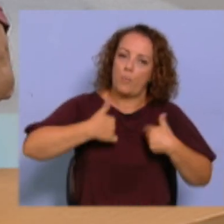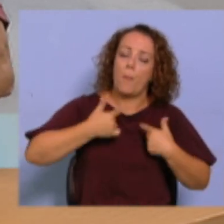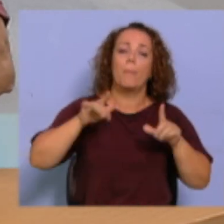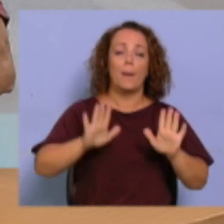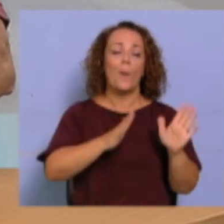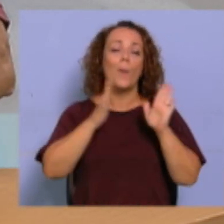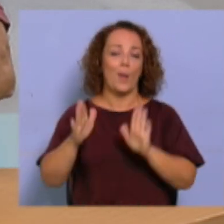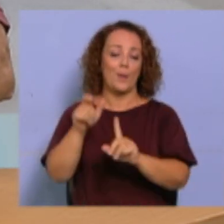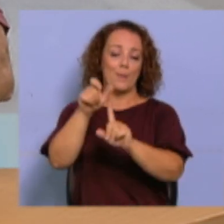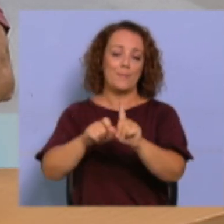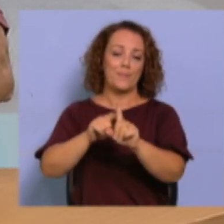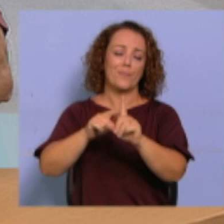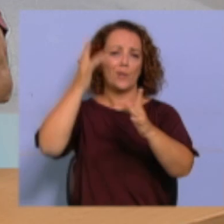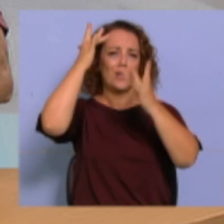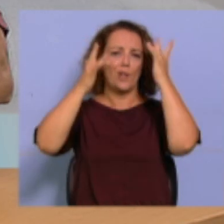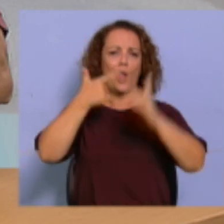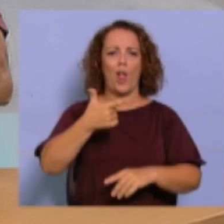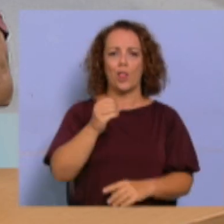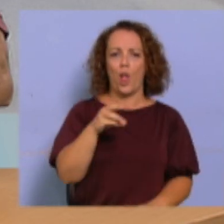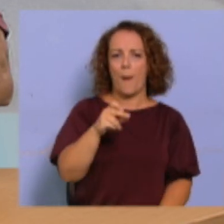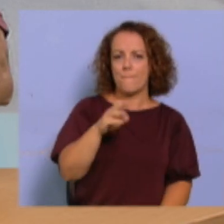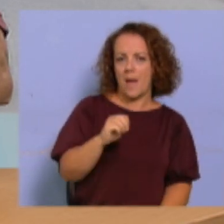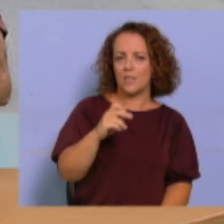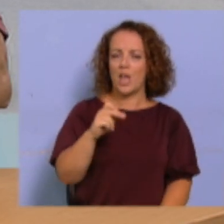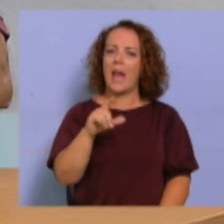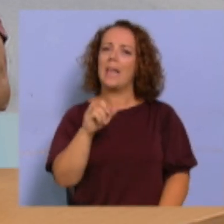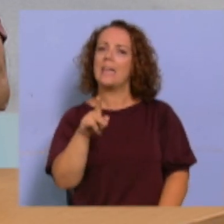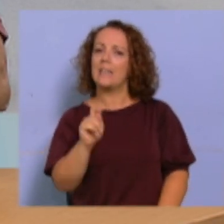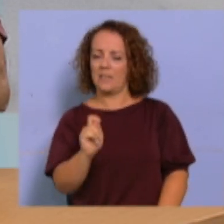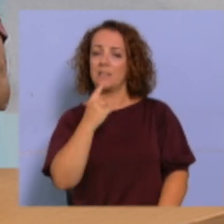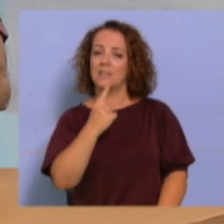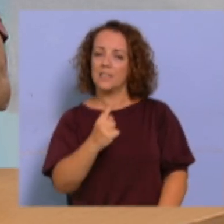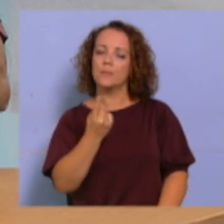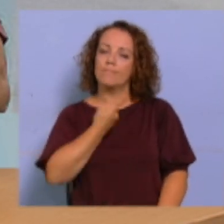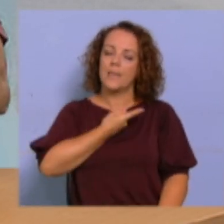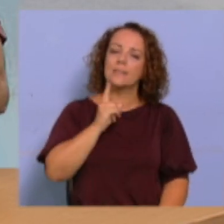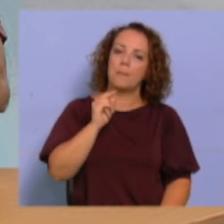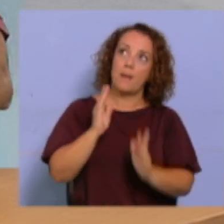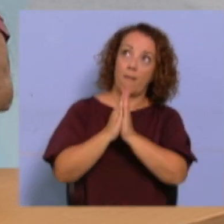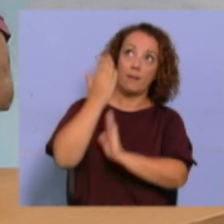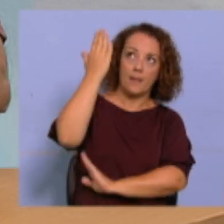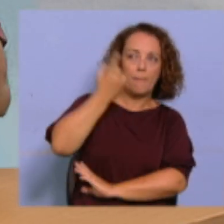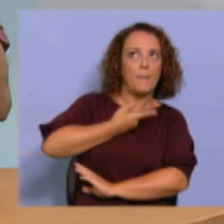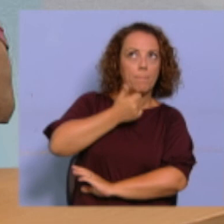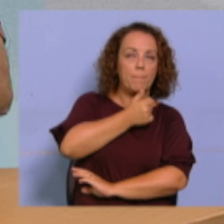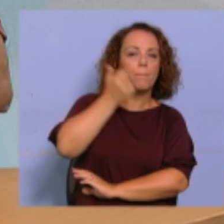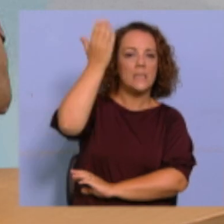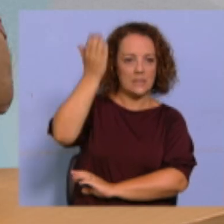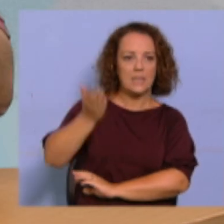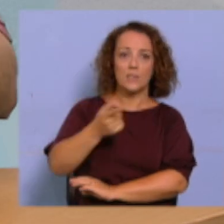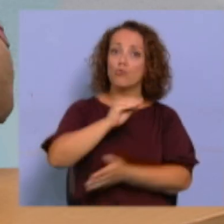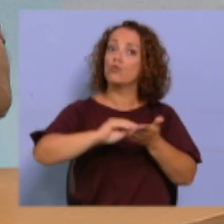teólogo que anda muito na voga, o Tomás Alic, não é? Ter paciência com Deus. Ele escreveu um livro justamente com este